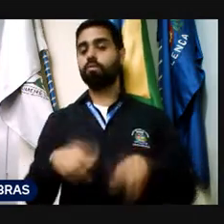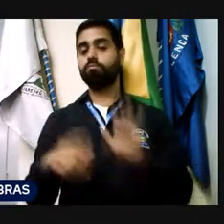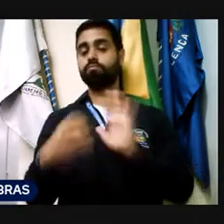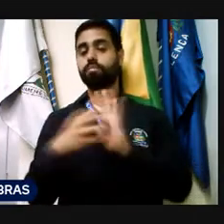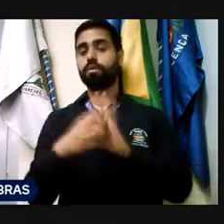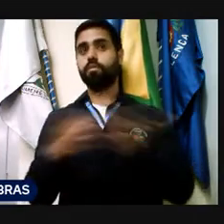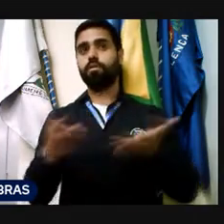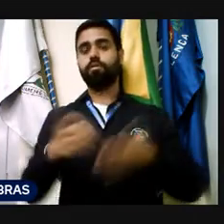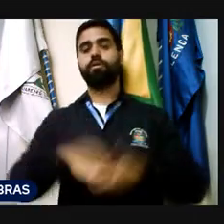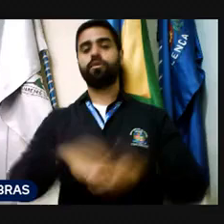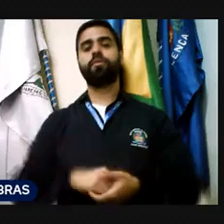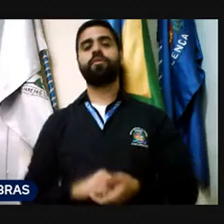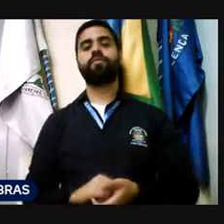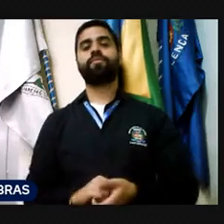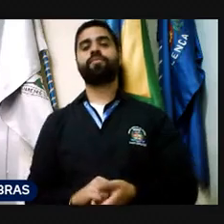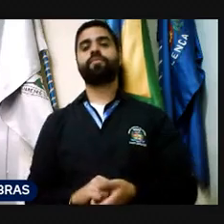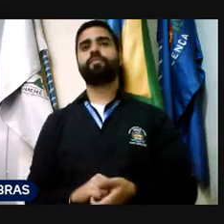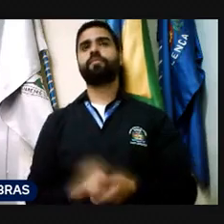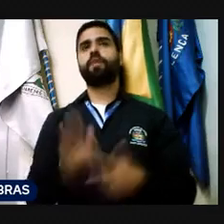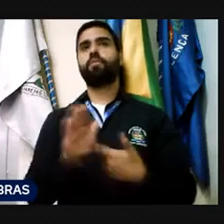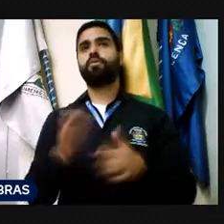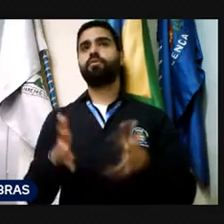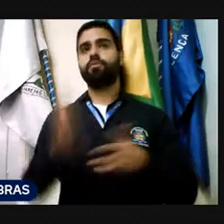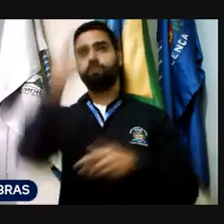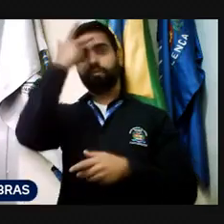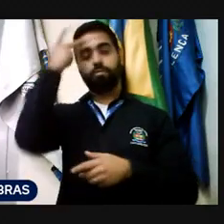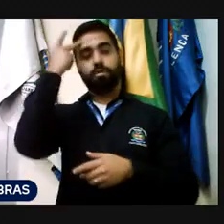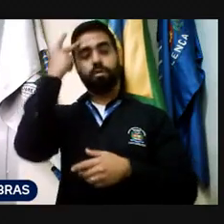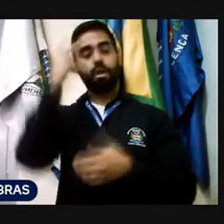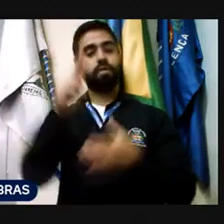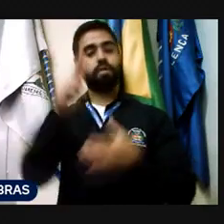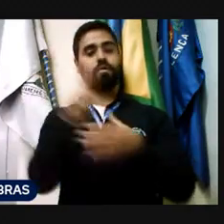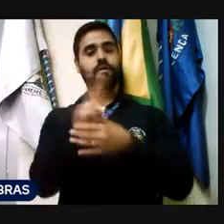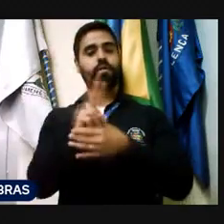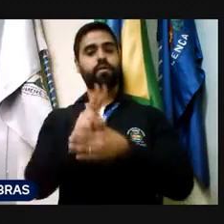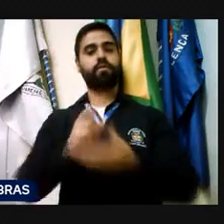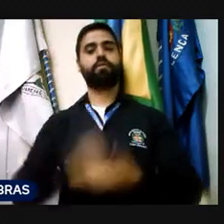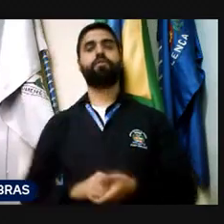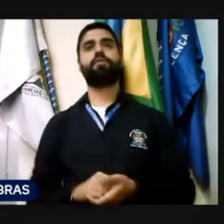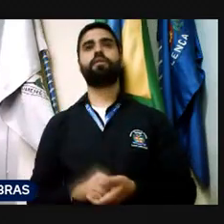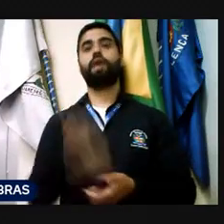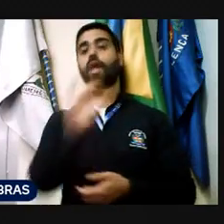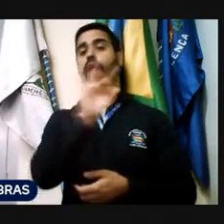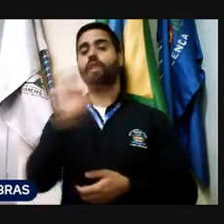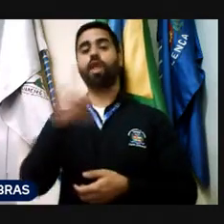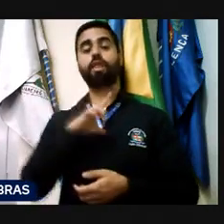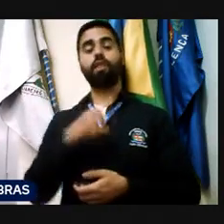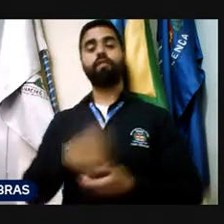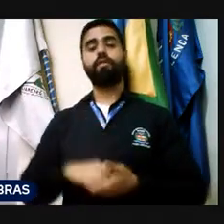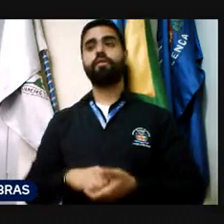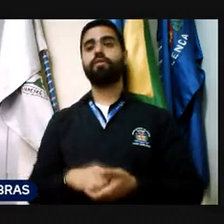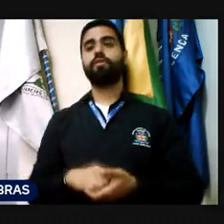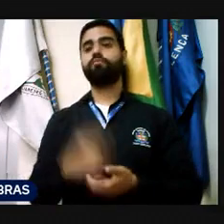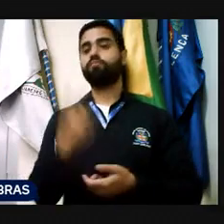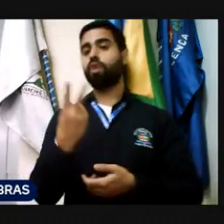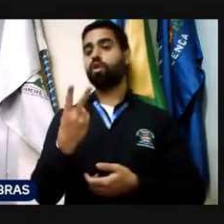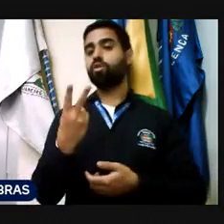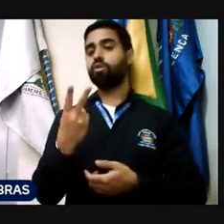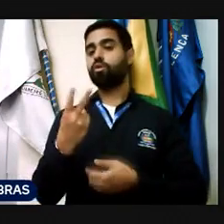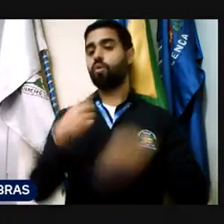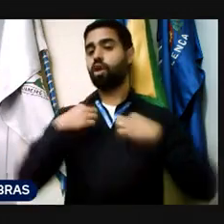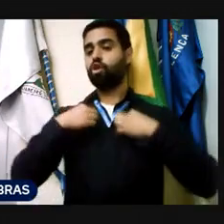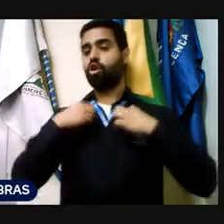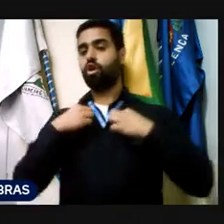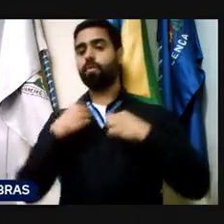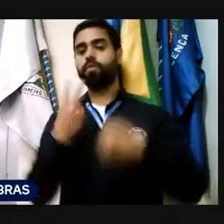hoje apresentou a todos os valencianos. Cada um receberam 2 uniformes,